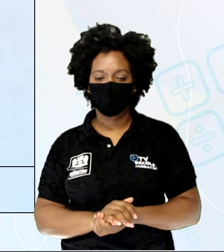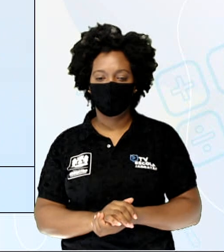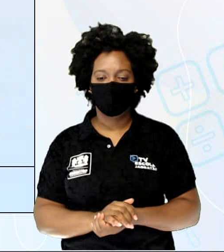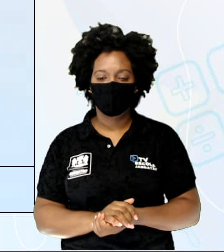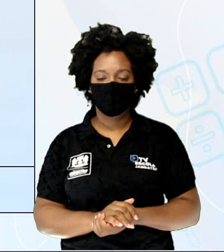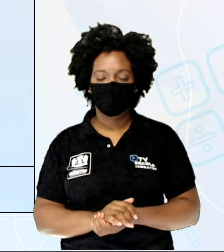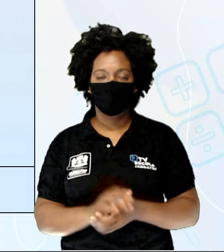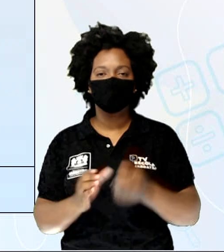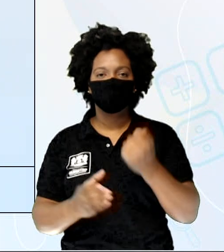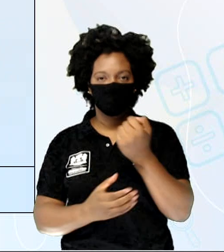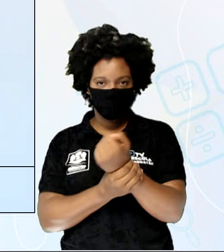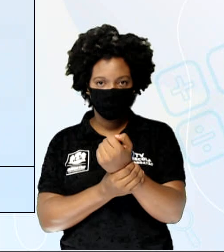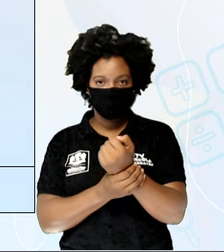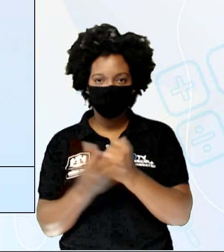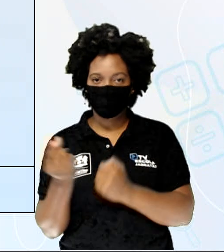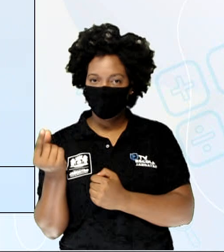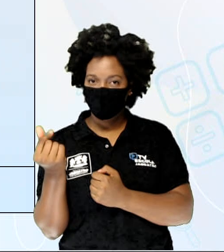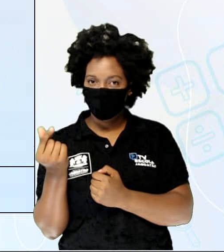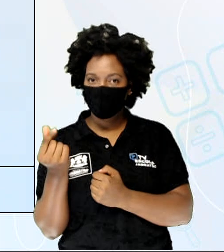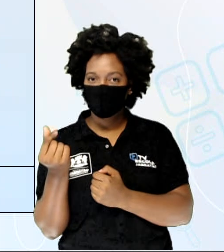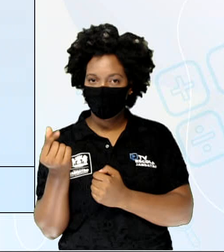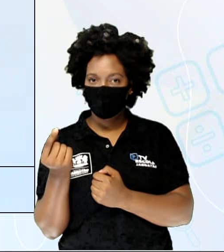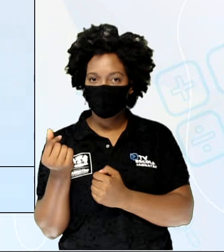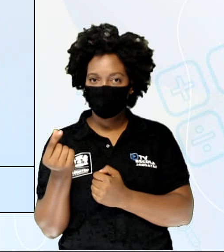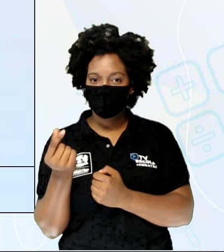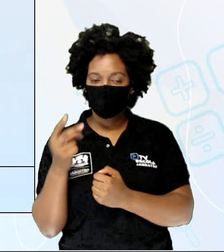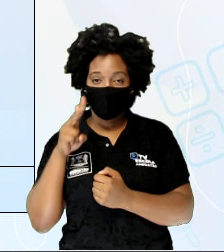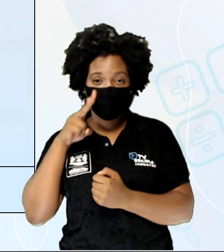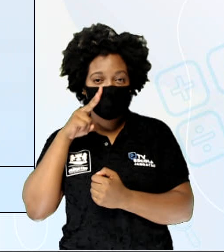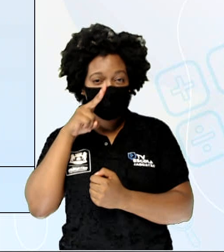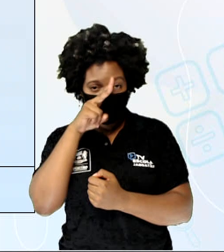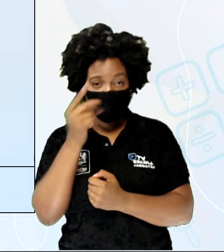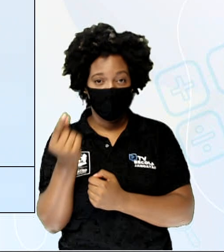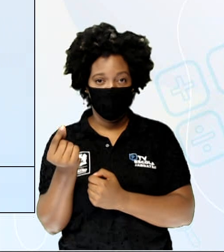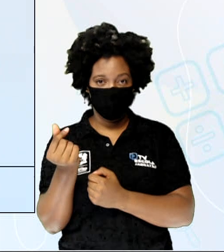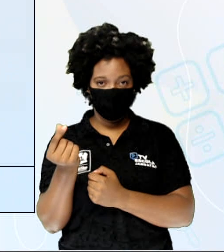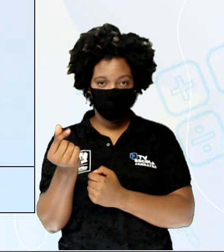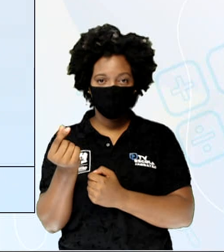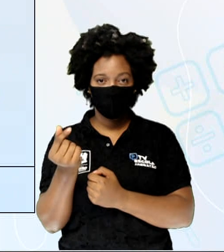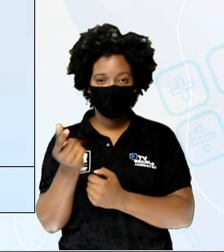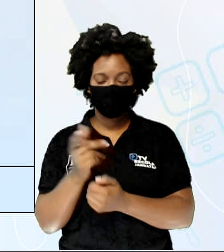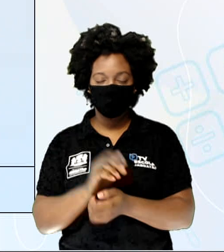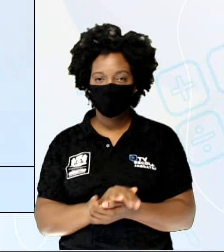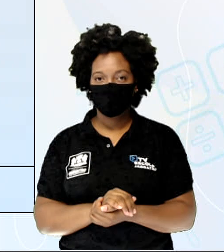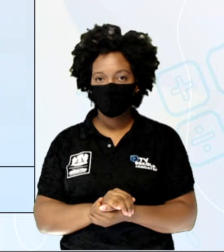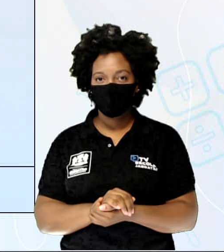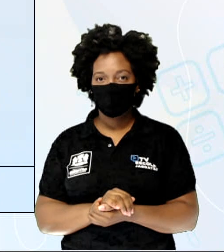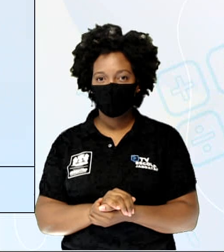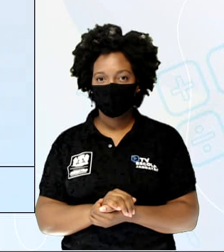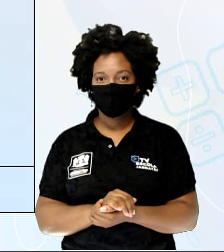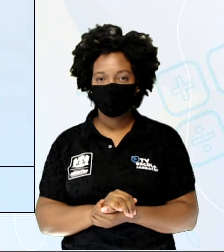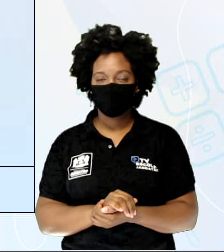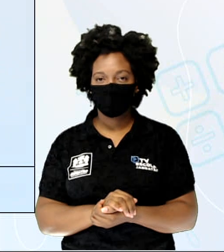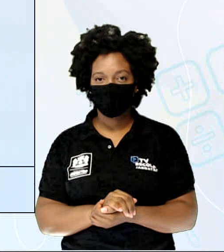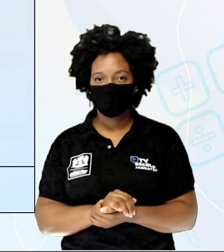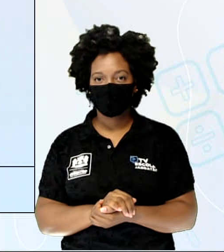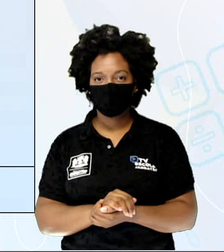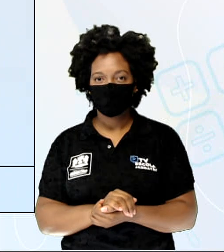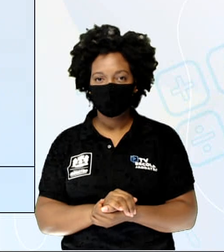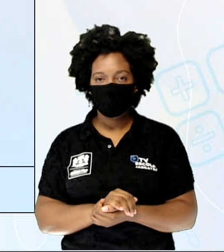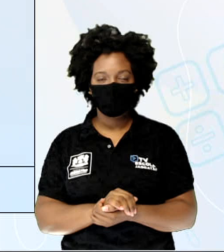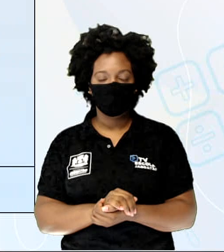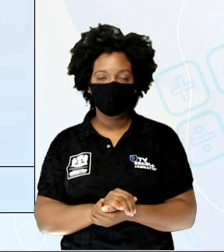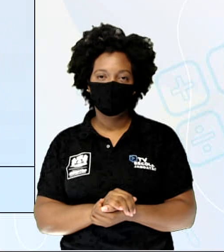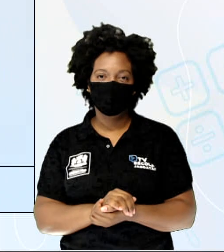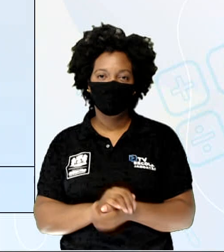Estabilidade monetária também, a moeda é uma moeda forte geralmente nesses países. Renda per capita elevada, ou